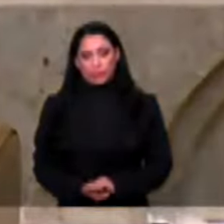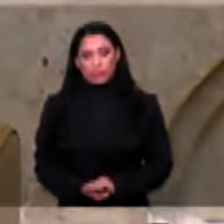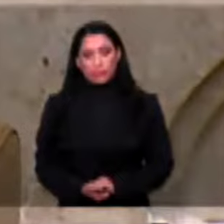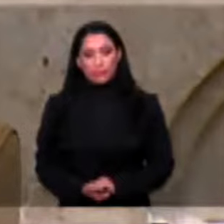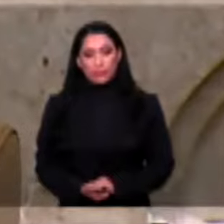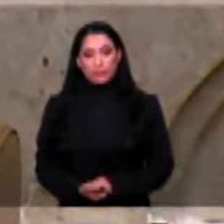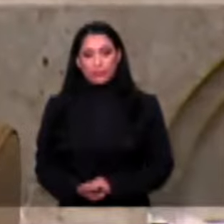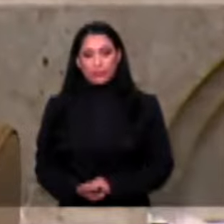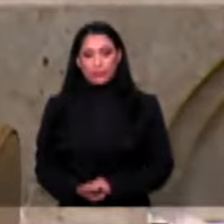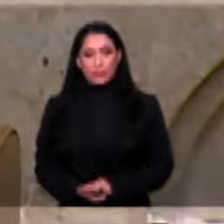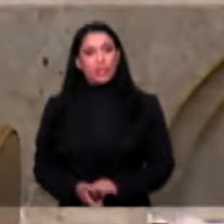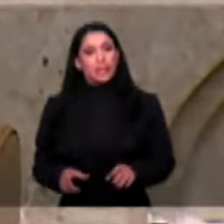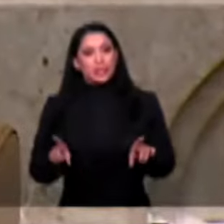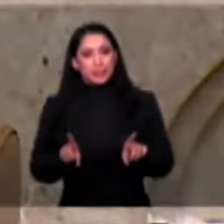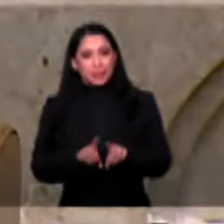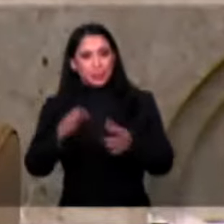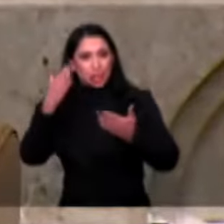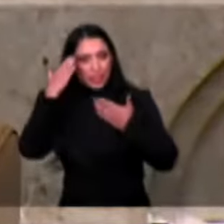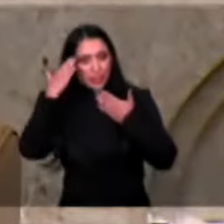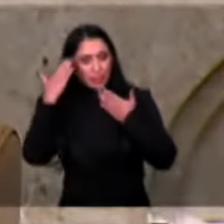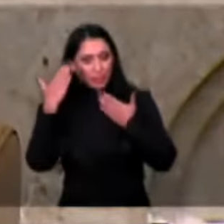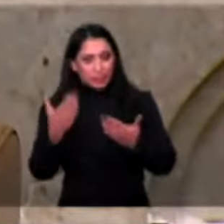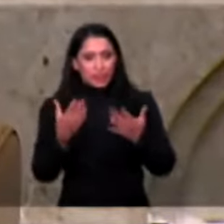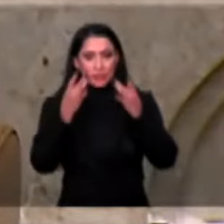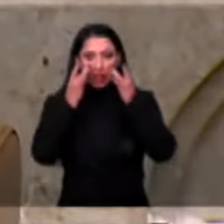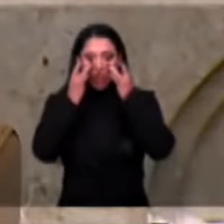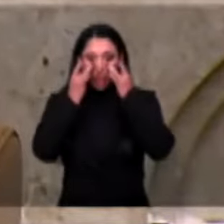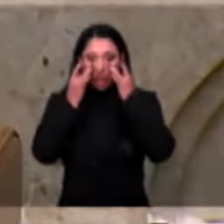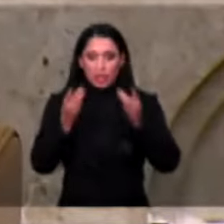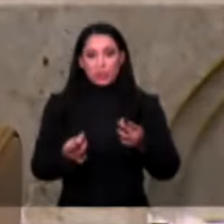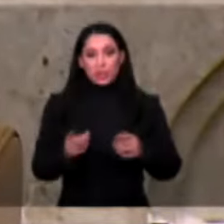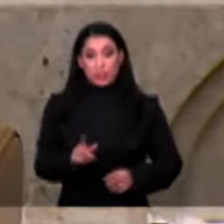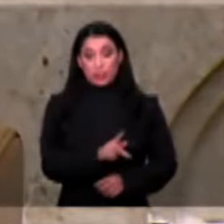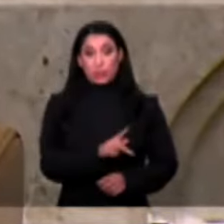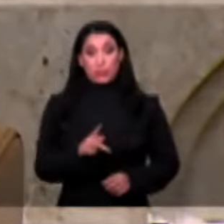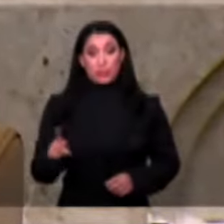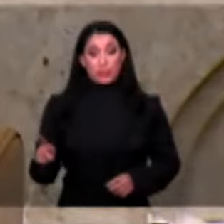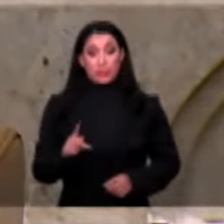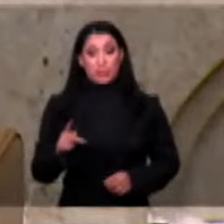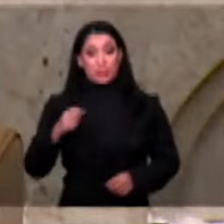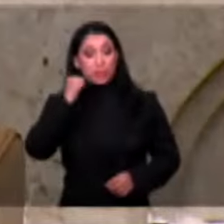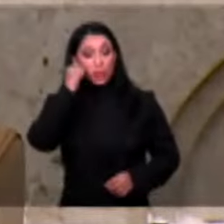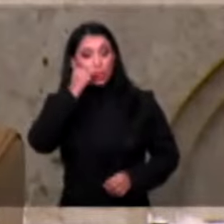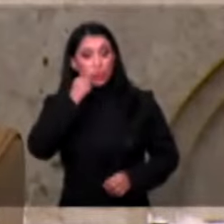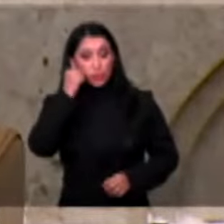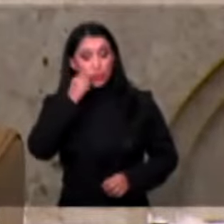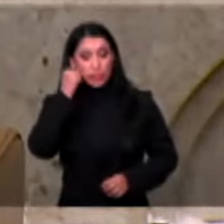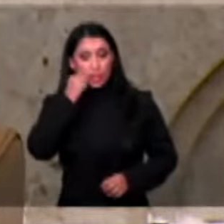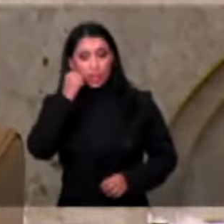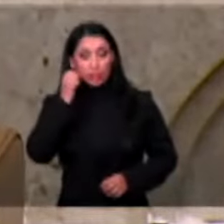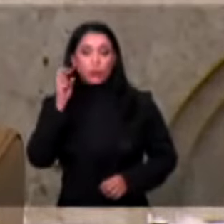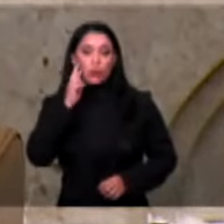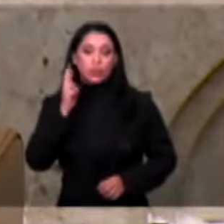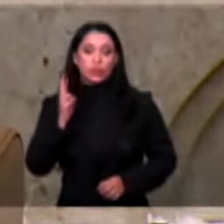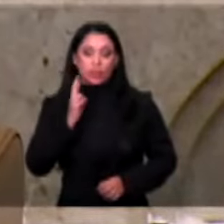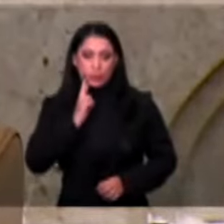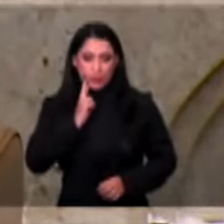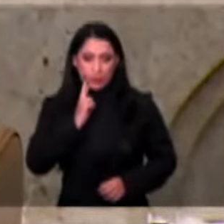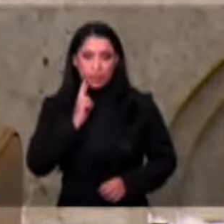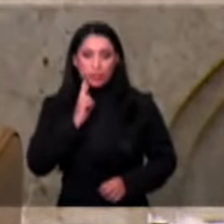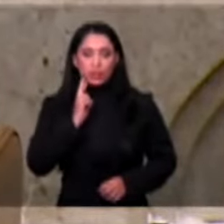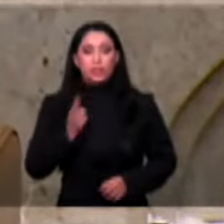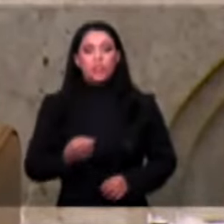Registro e agradeço a presença de suas excelências, os senhores, presidente do Senado Federal, senador Rodrigo Pacheco,